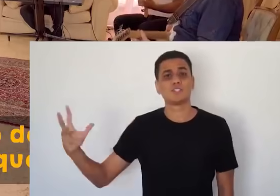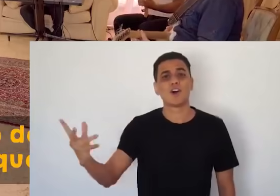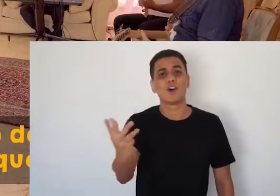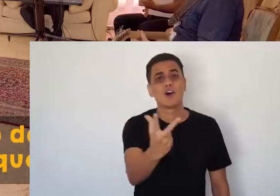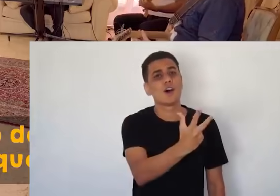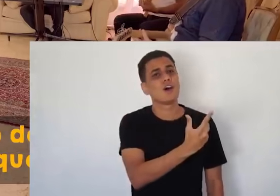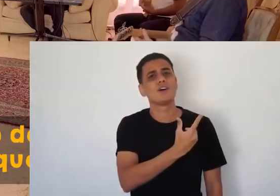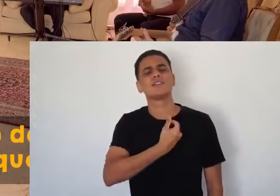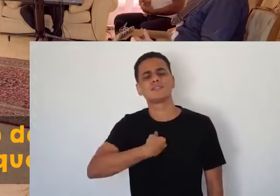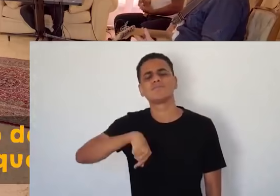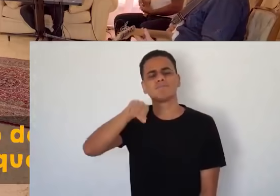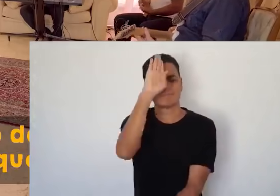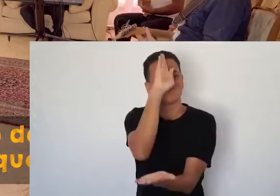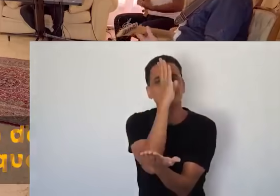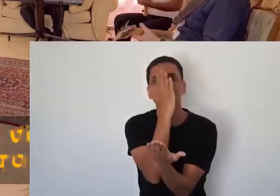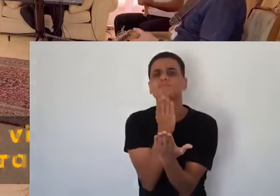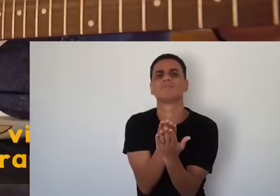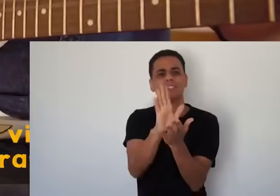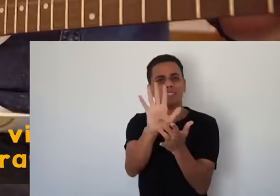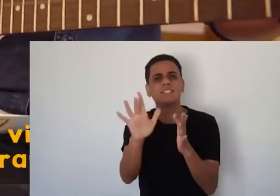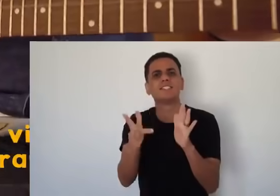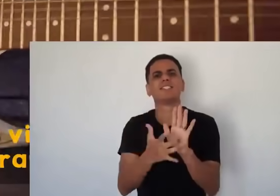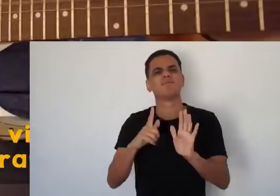entregou para que todo o que